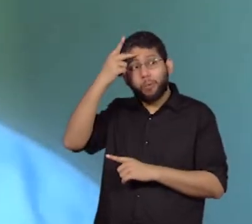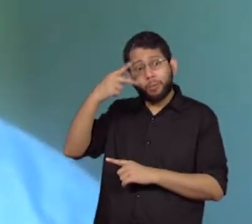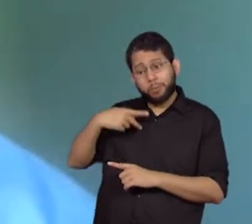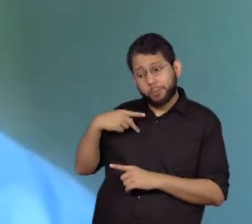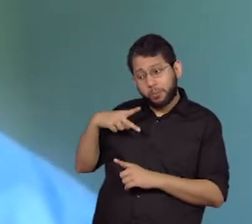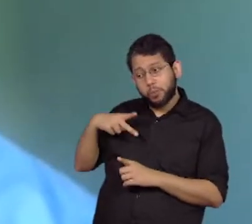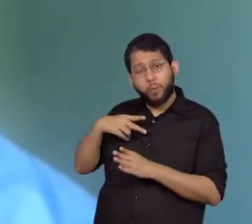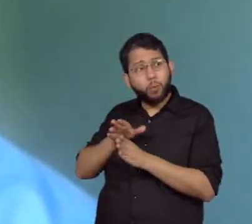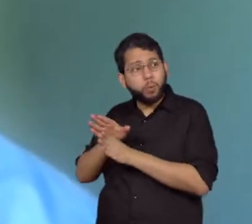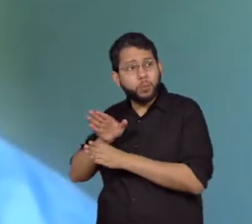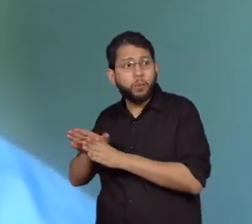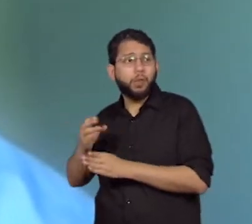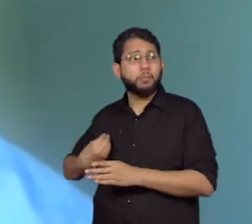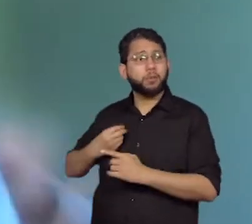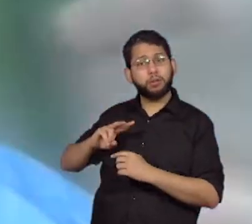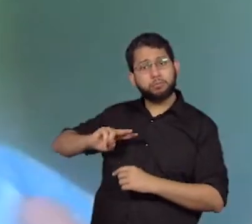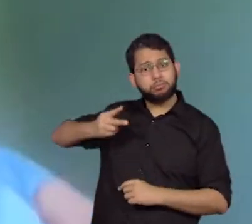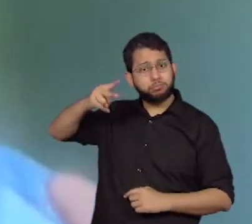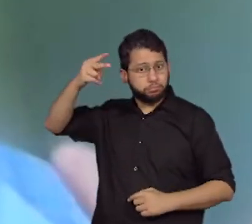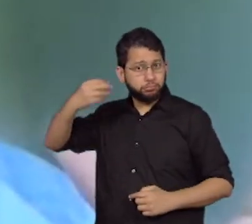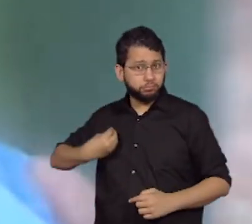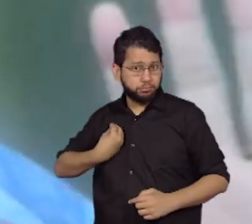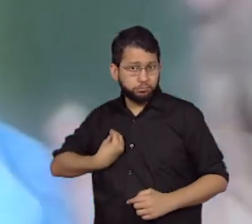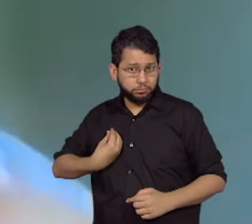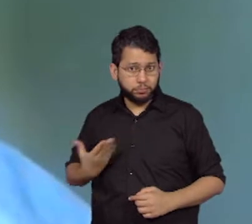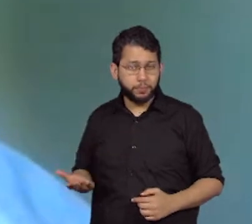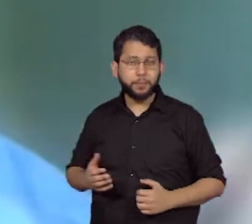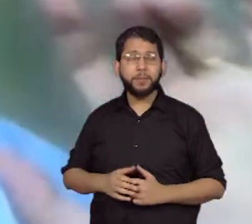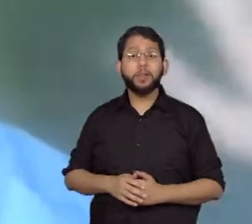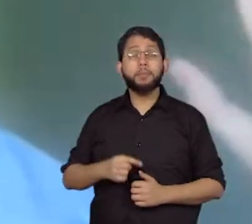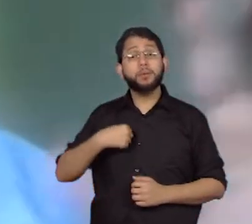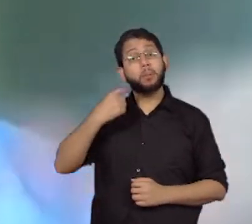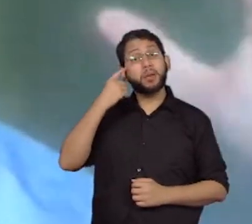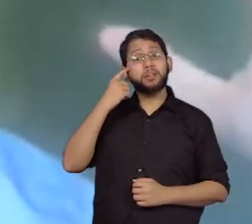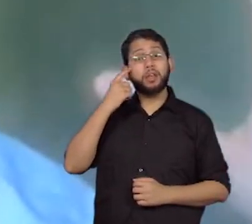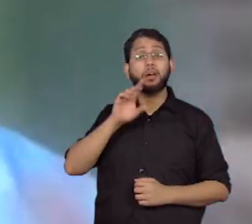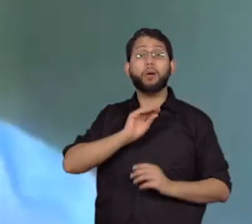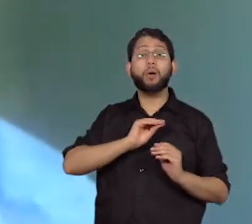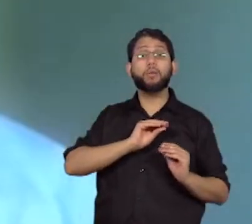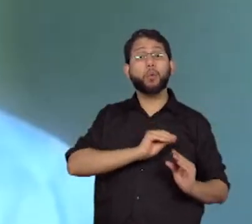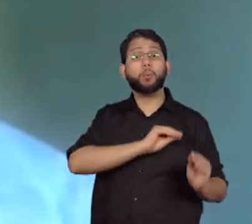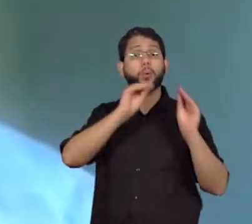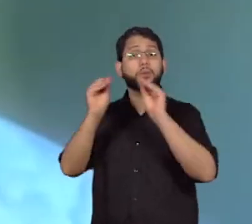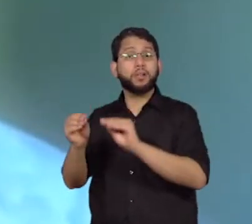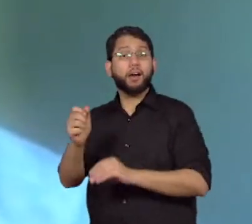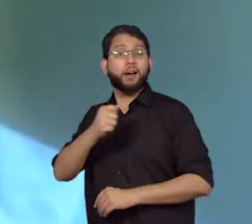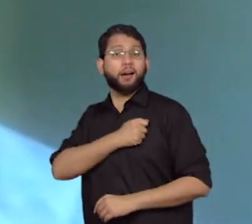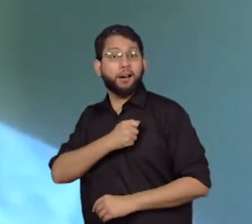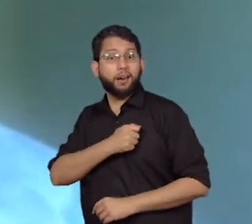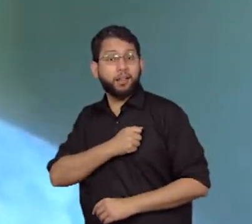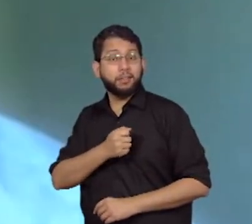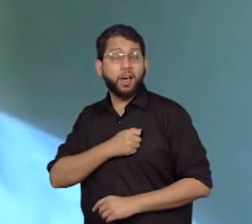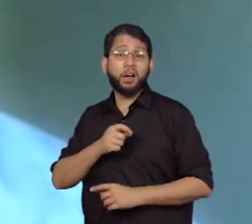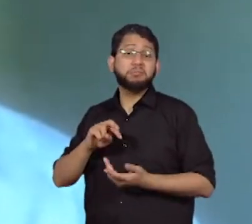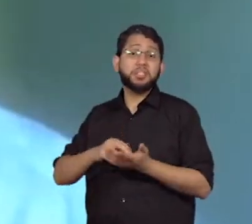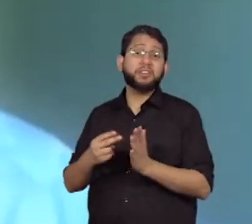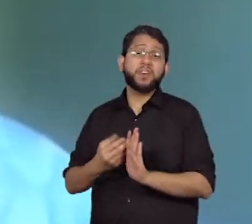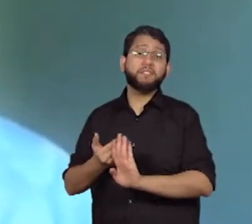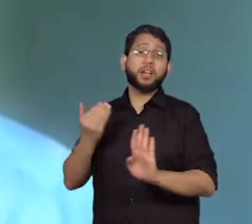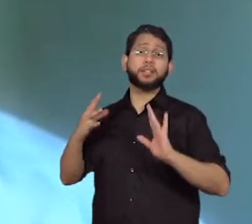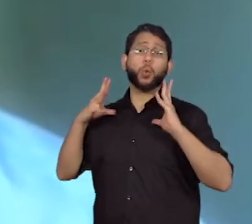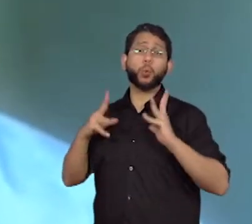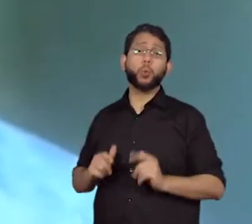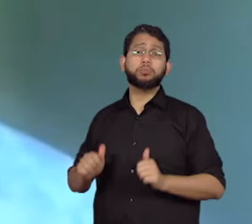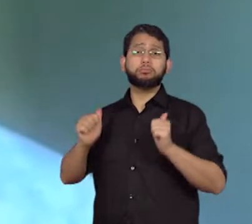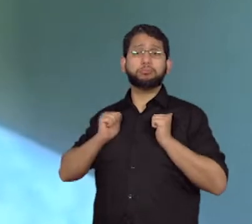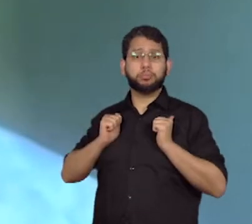consultoria, queria virar minha carreira. E o meu plano, gente, era assim, era vir para o Canadá e fazer um sabático, né? Em março, começou a pandemia